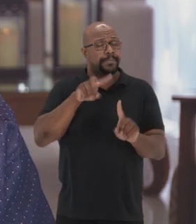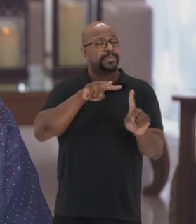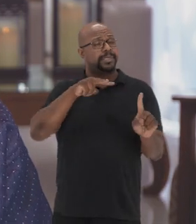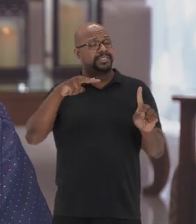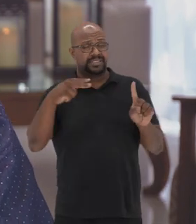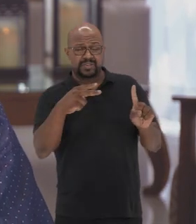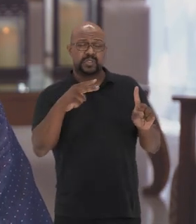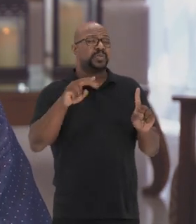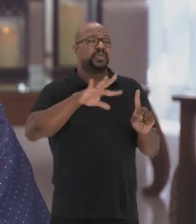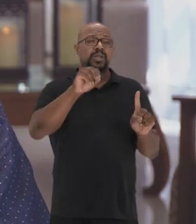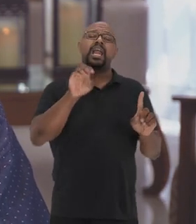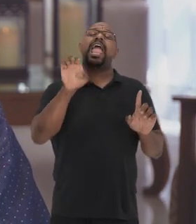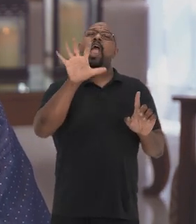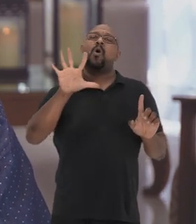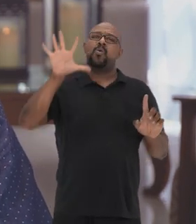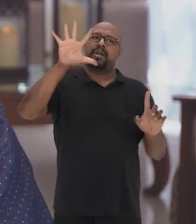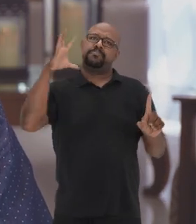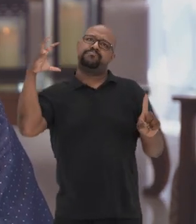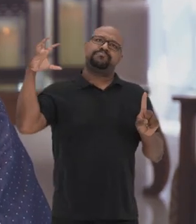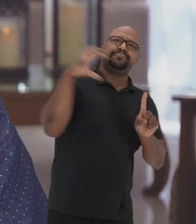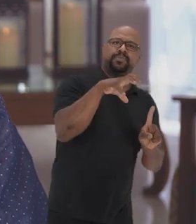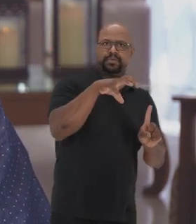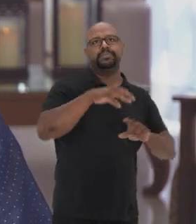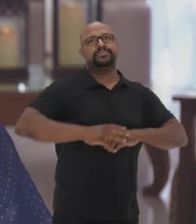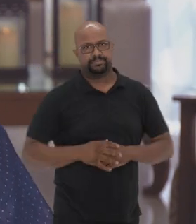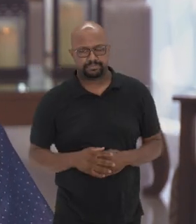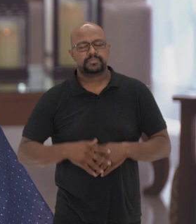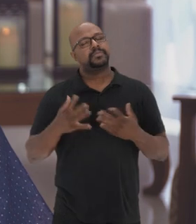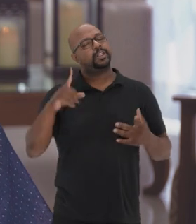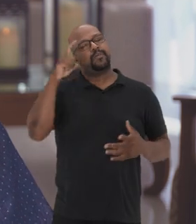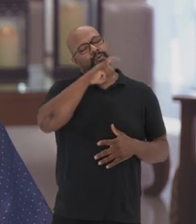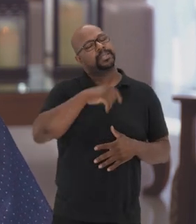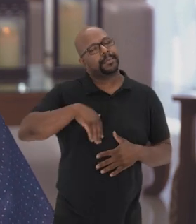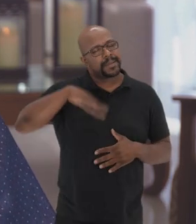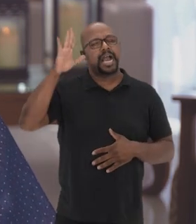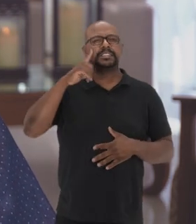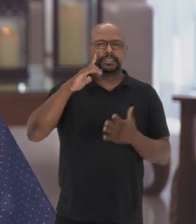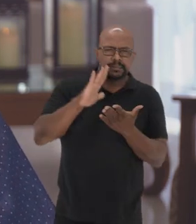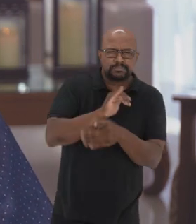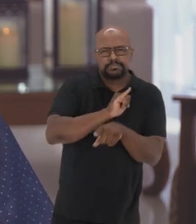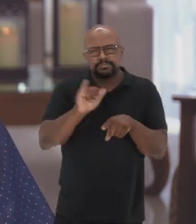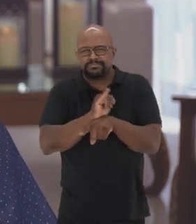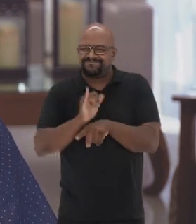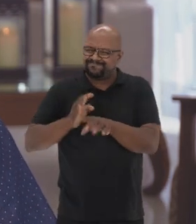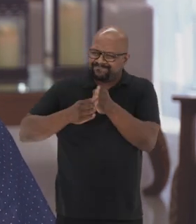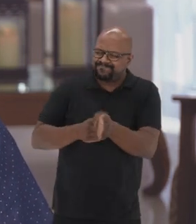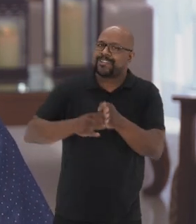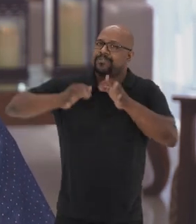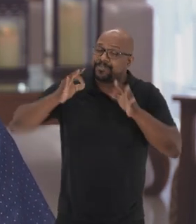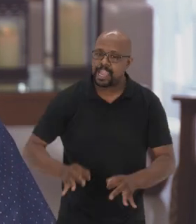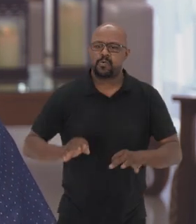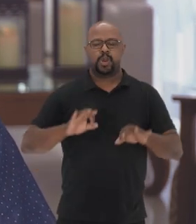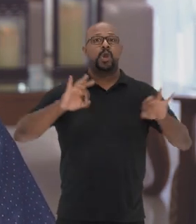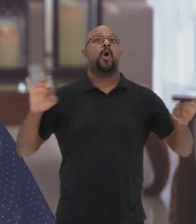totalmente eurocentrada sobre a realidade o que dificulta ainda mais traçarmos um Panorama fidedigno e